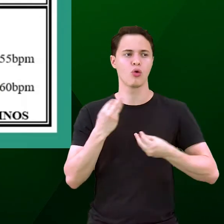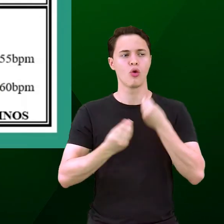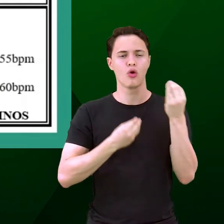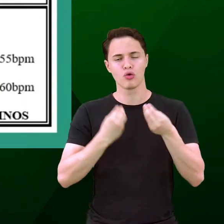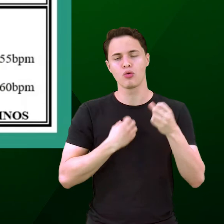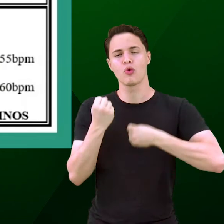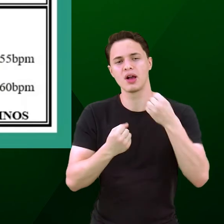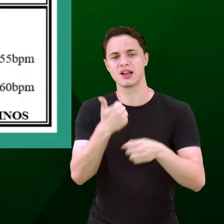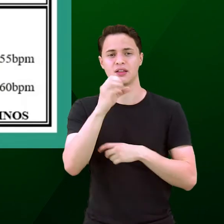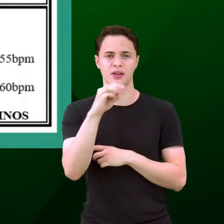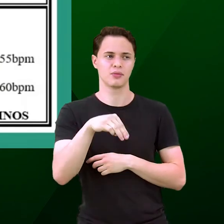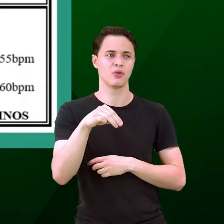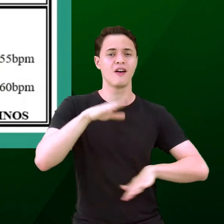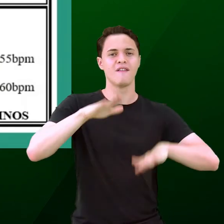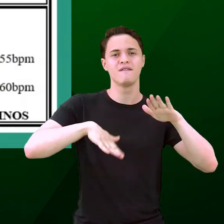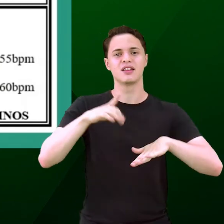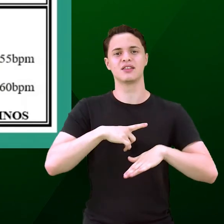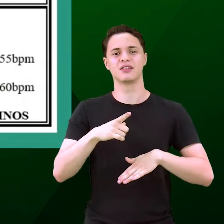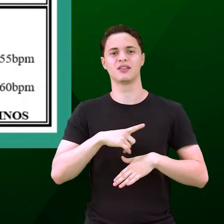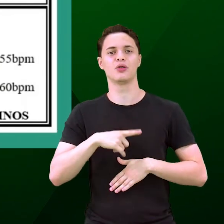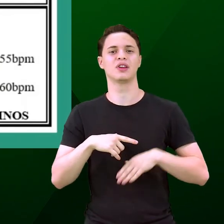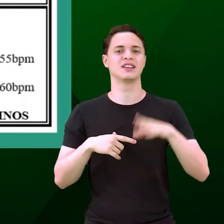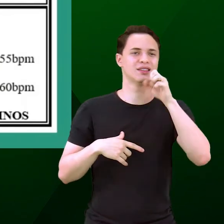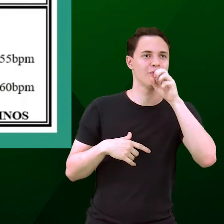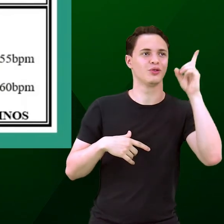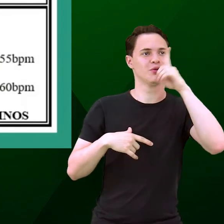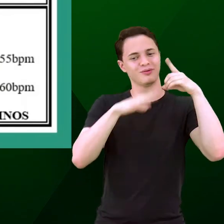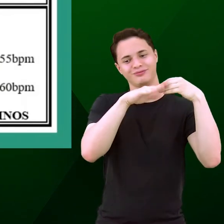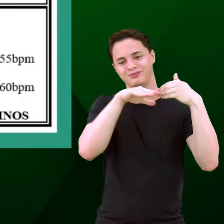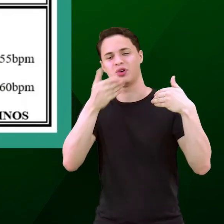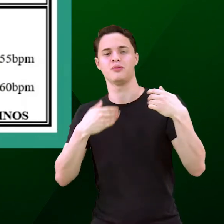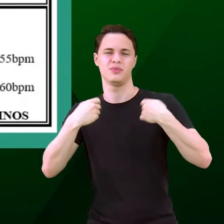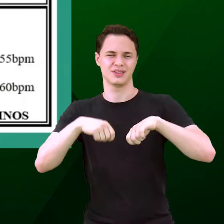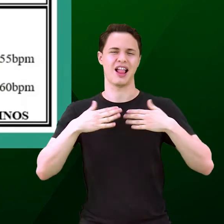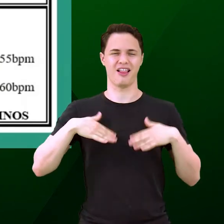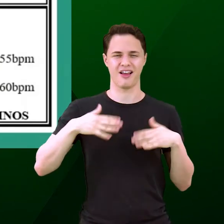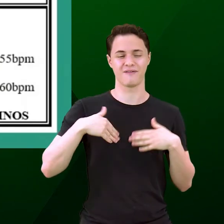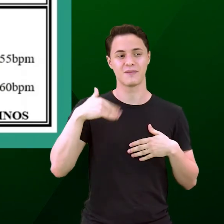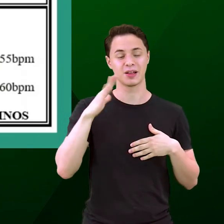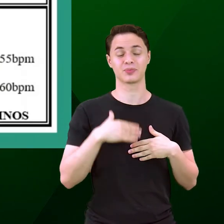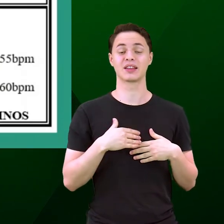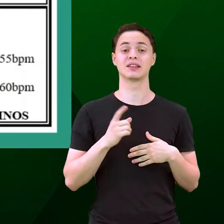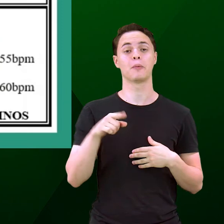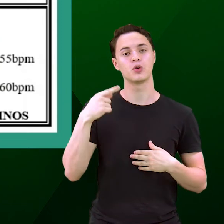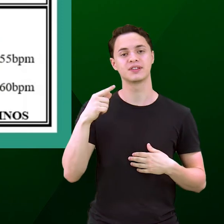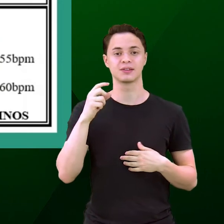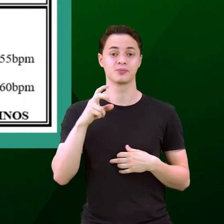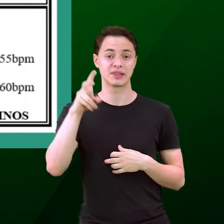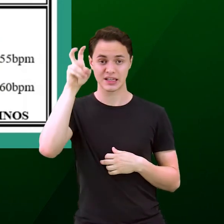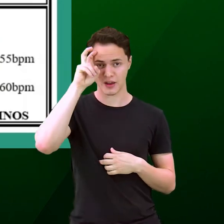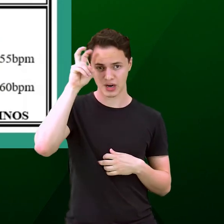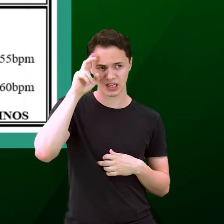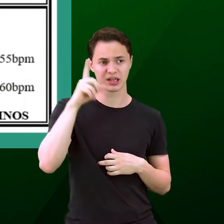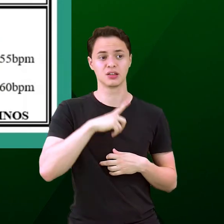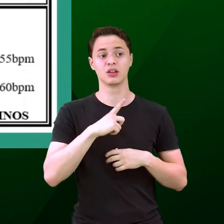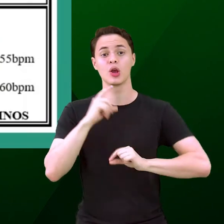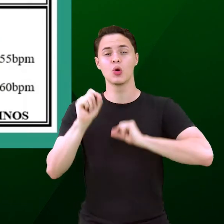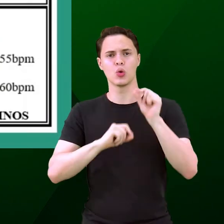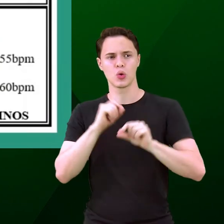pessoal quer correr, sai para correr e já sai correndo 40 minutos, tudo igual. Ou começa mais rápido, depois fica devagar, mais rápido,